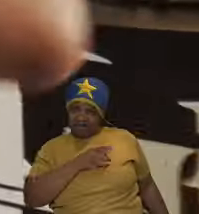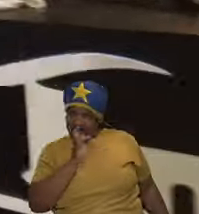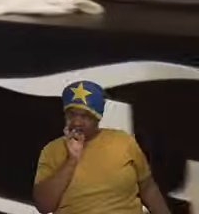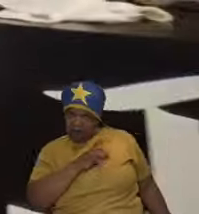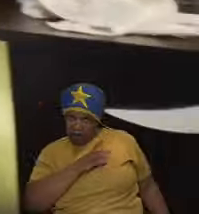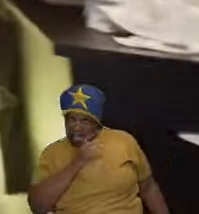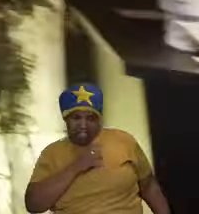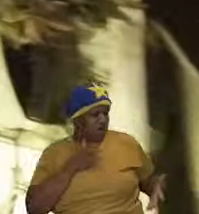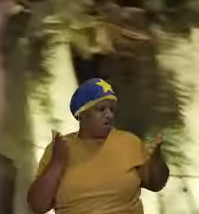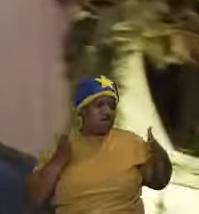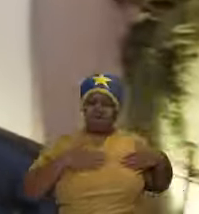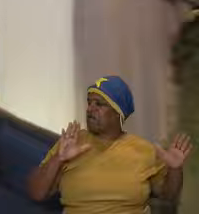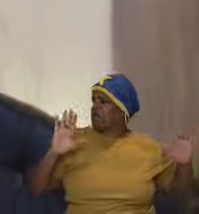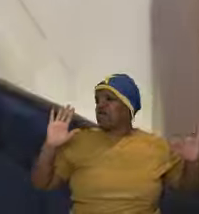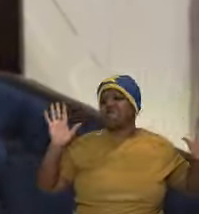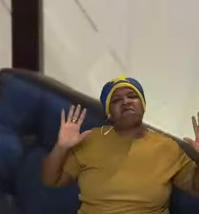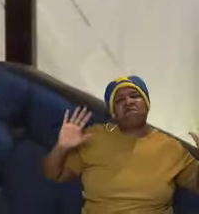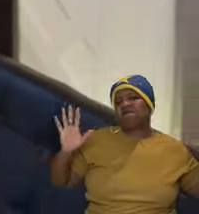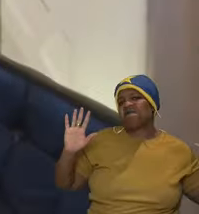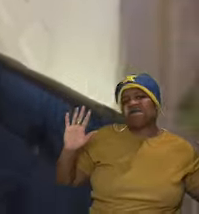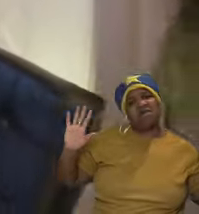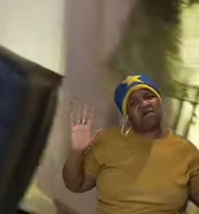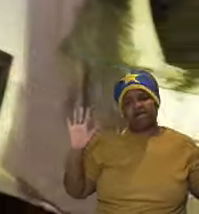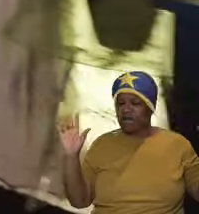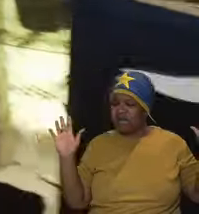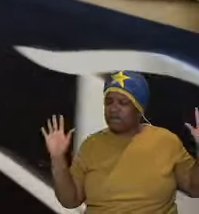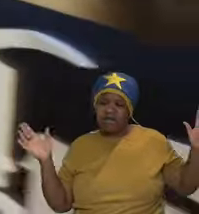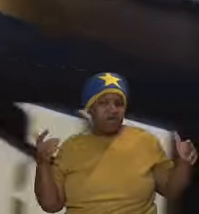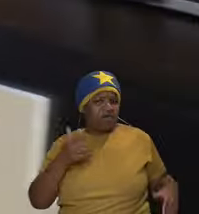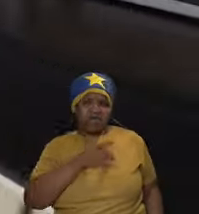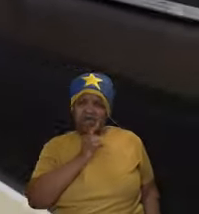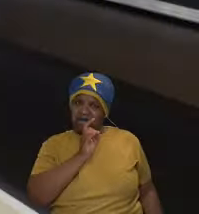medo. Ultimamente vivo meio sem.